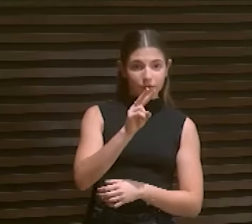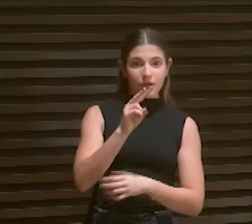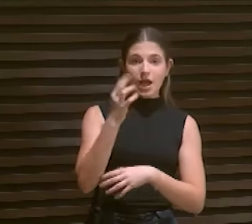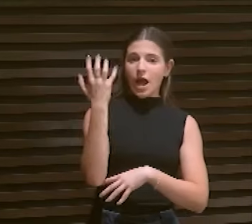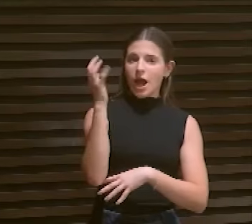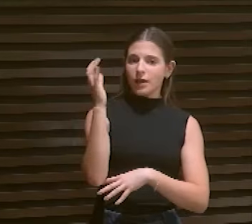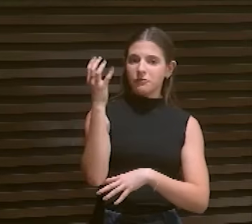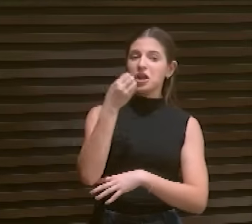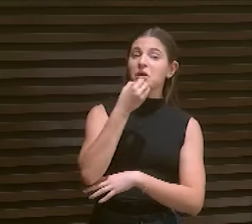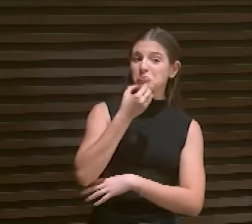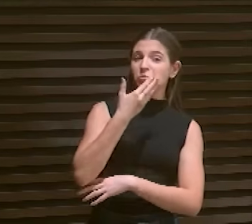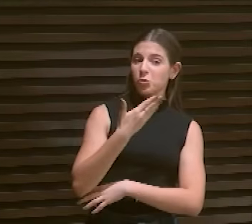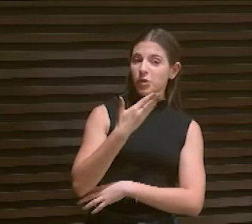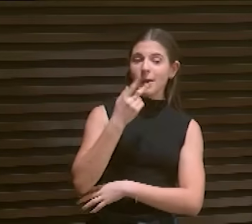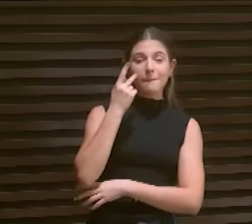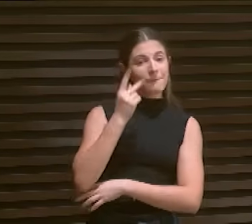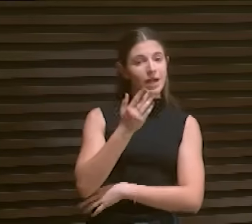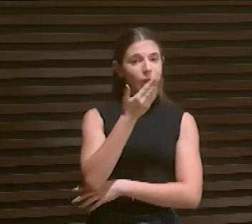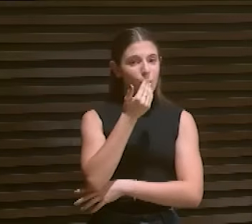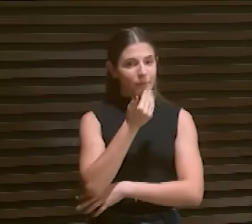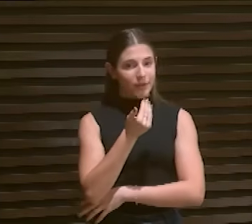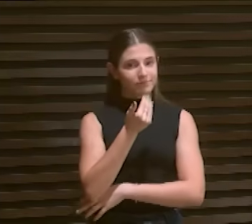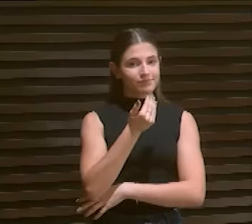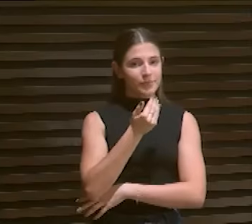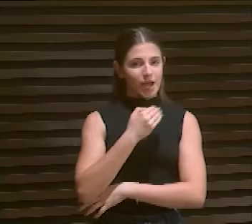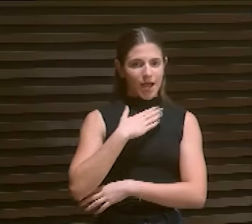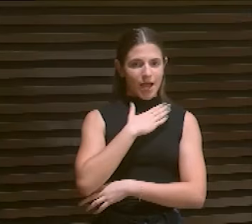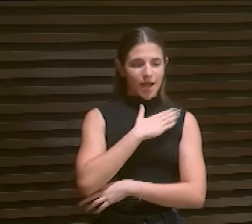que a árvore era boa para se comer,